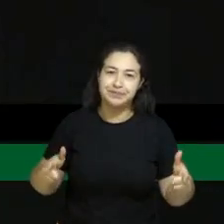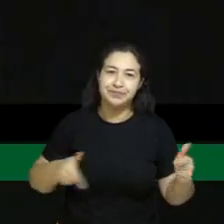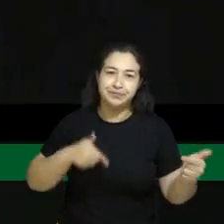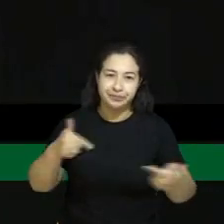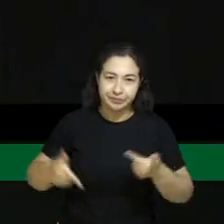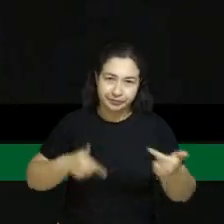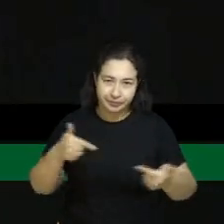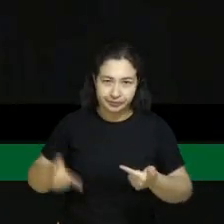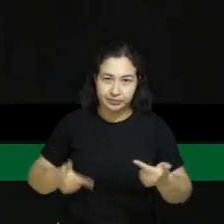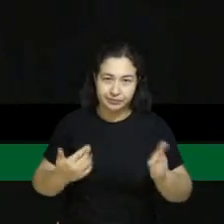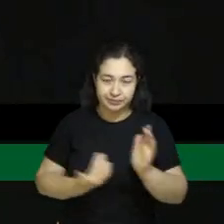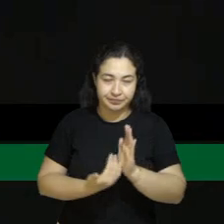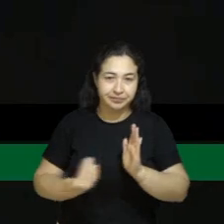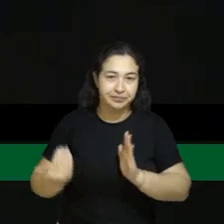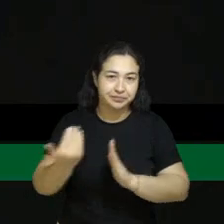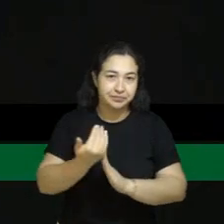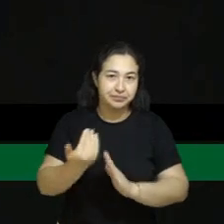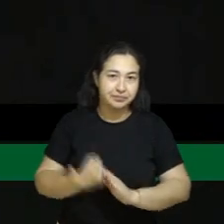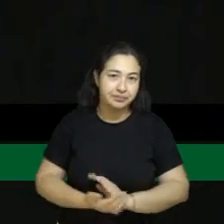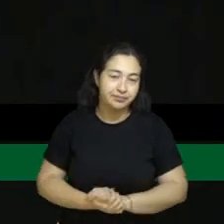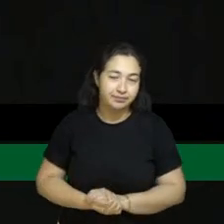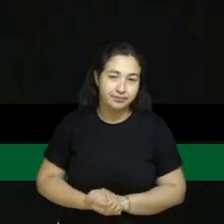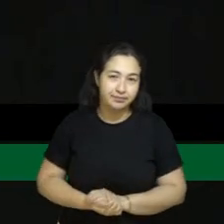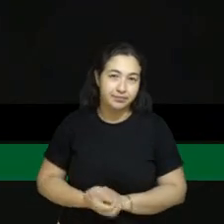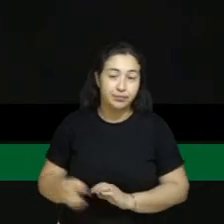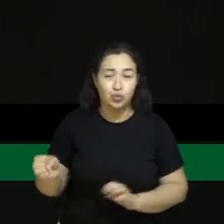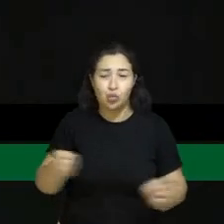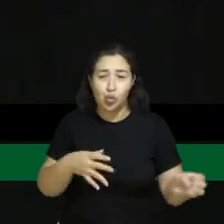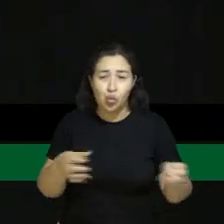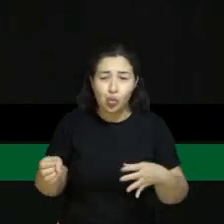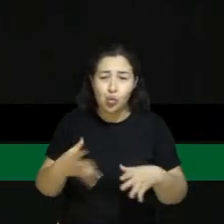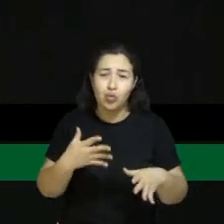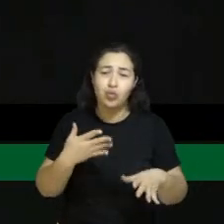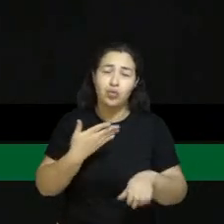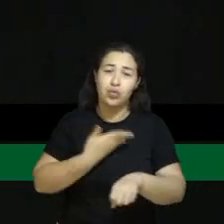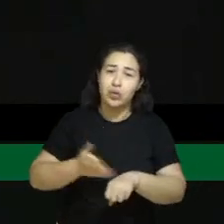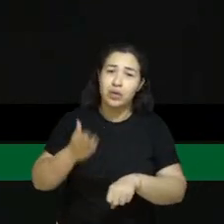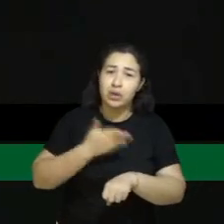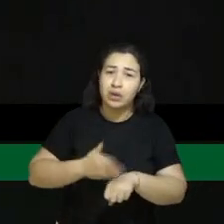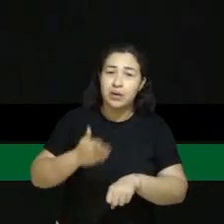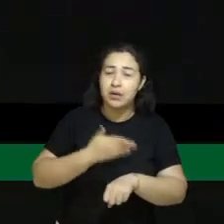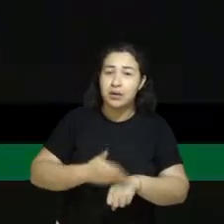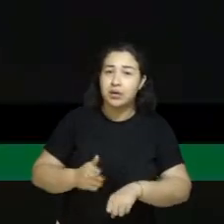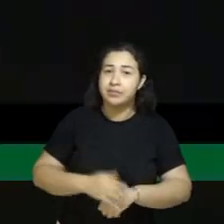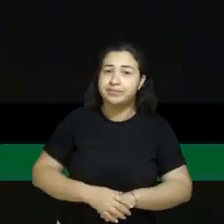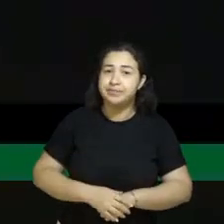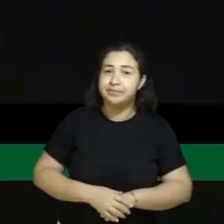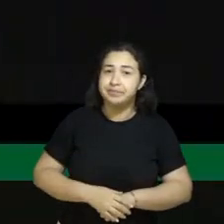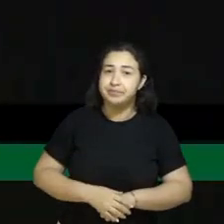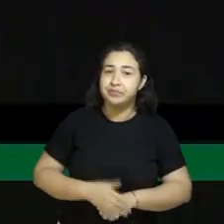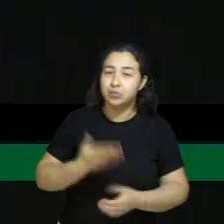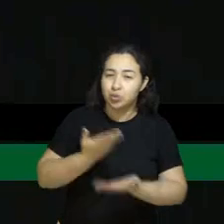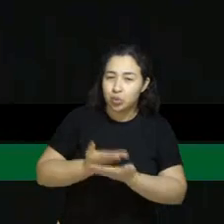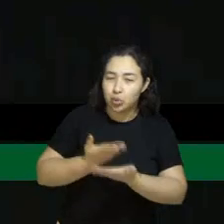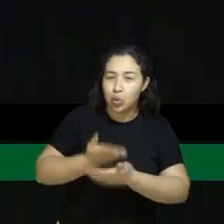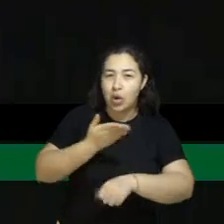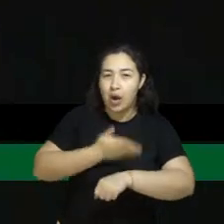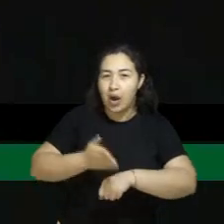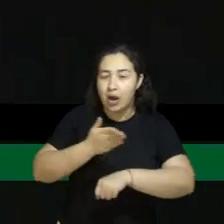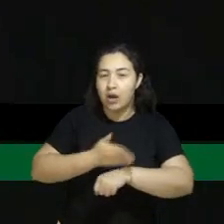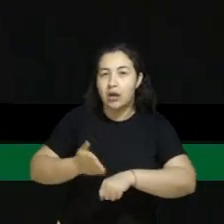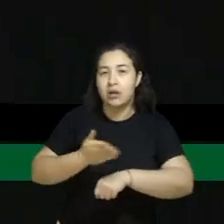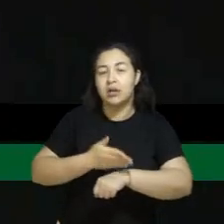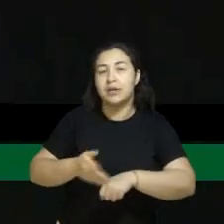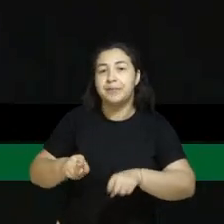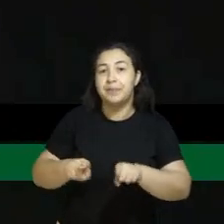nosso povo. Modernização, treinamento, qualificação e investimento de